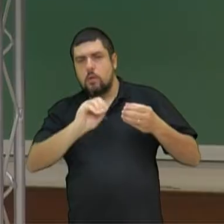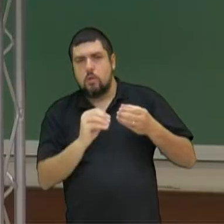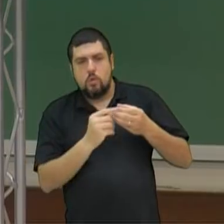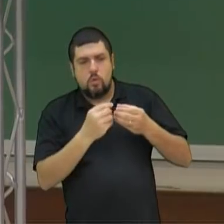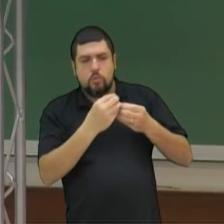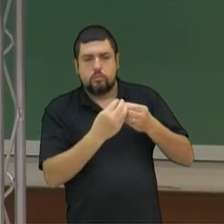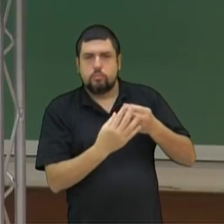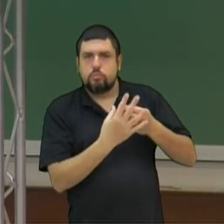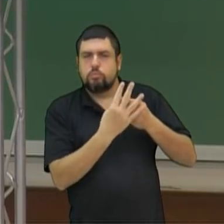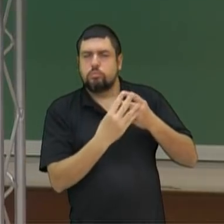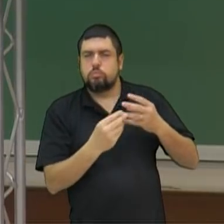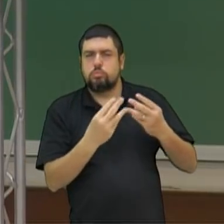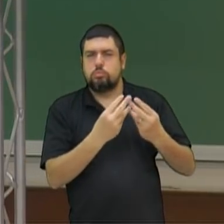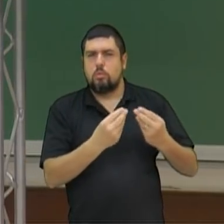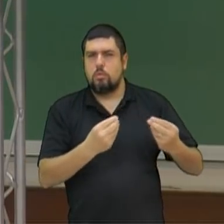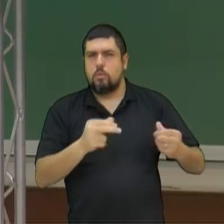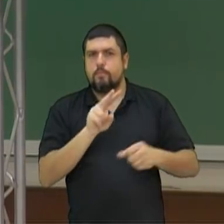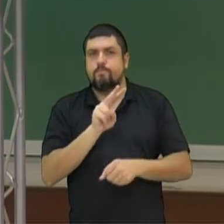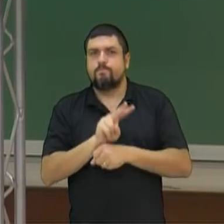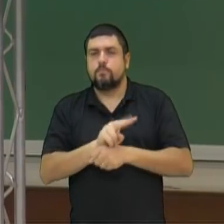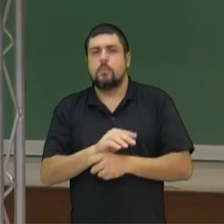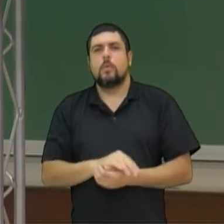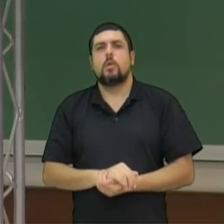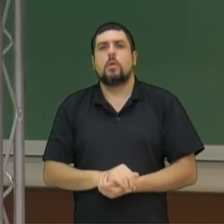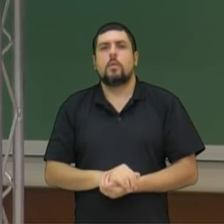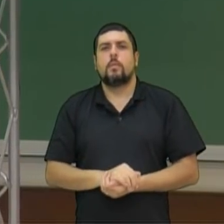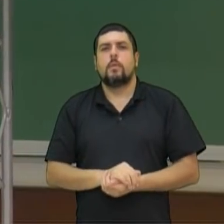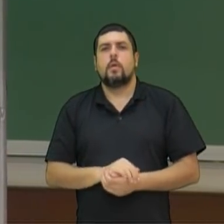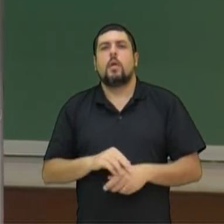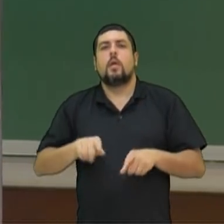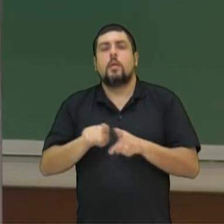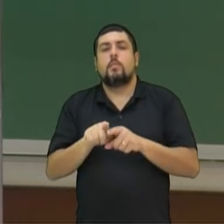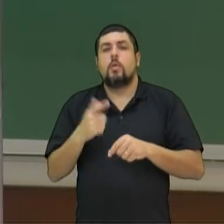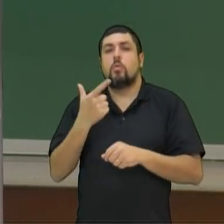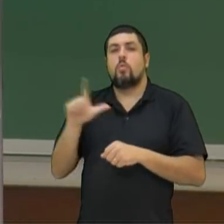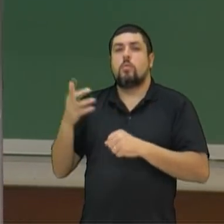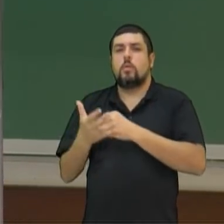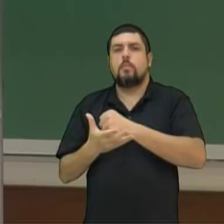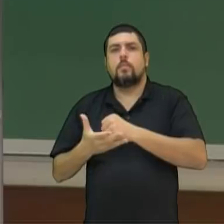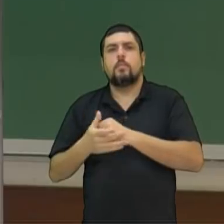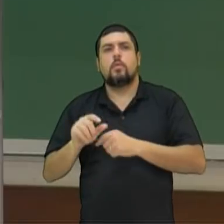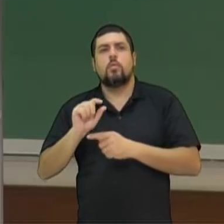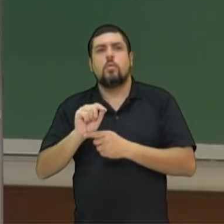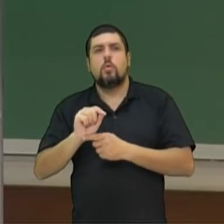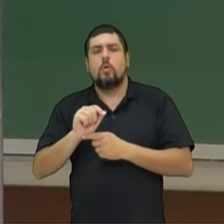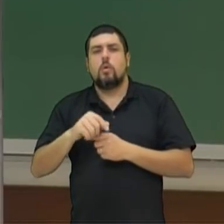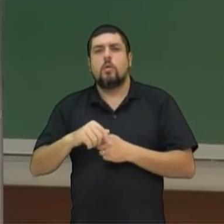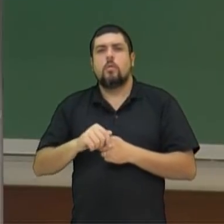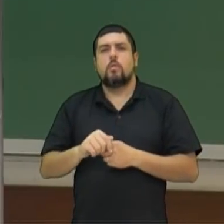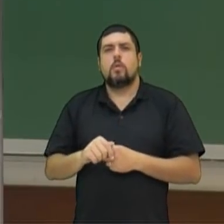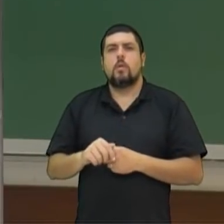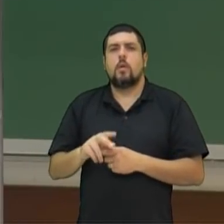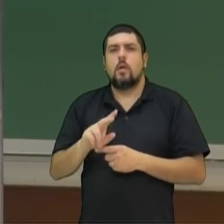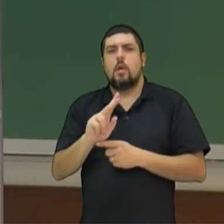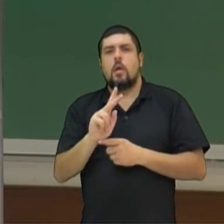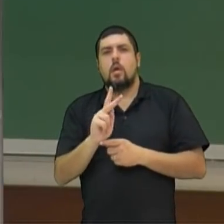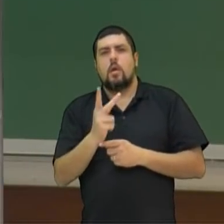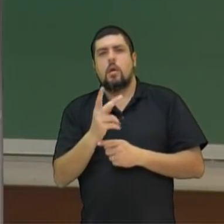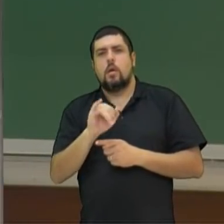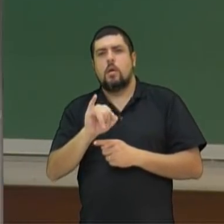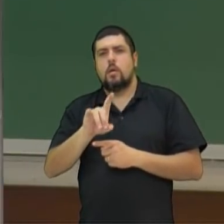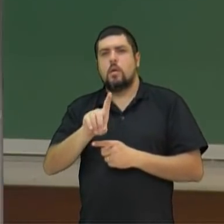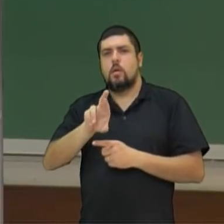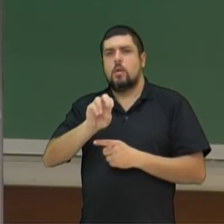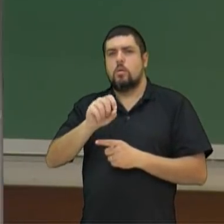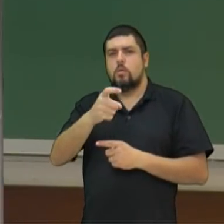um. Um outro tipo de base aqui, ó, hidróxido de magnésio. Já é uma base muito fraca. Usamos